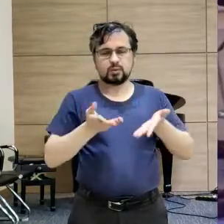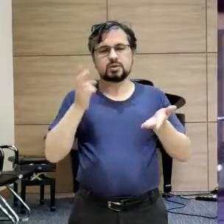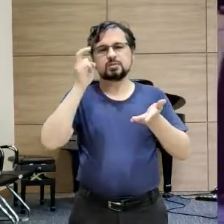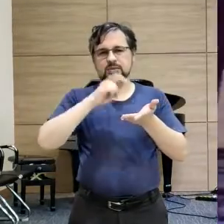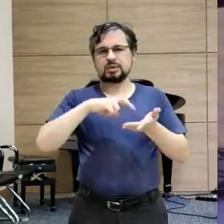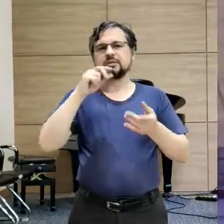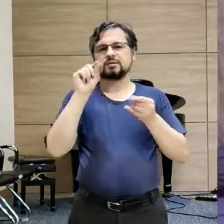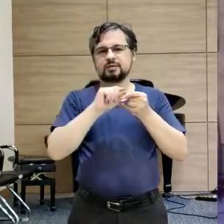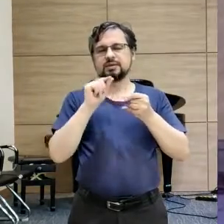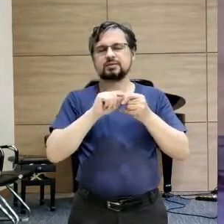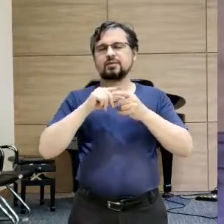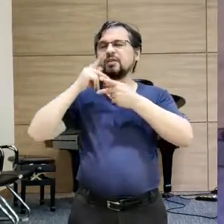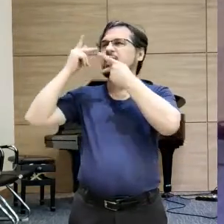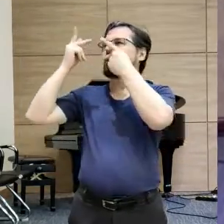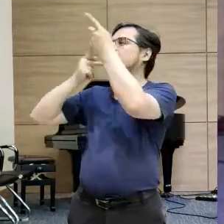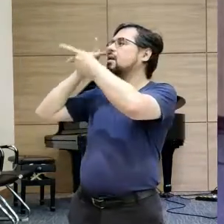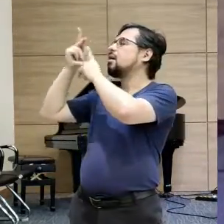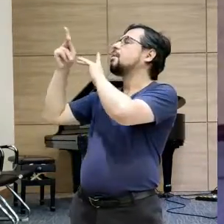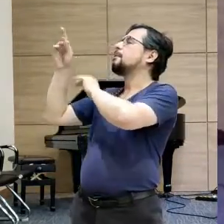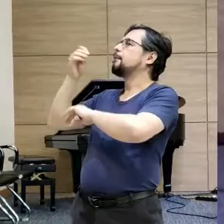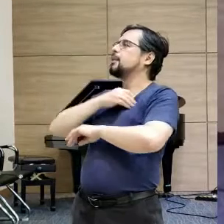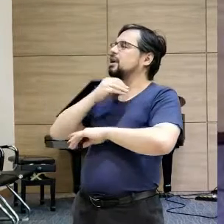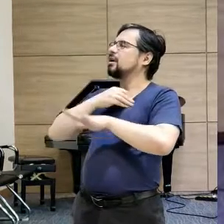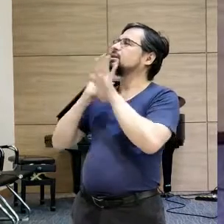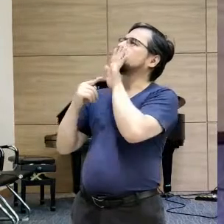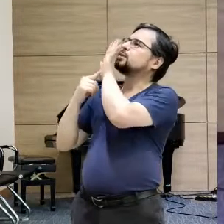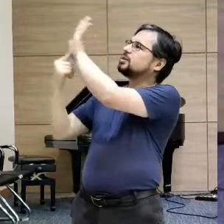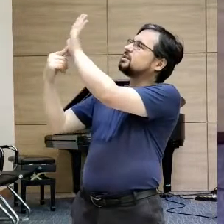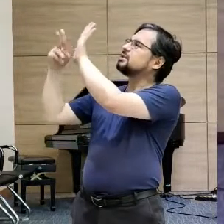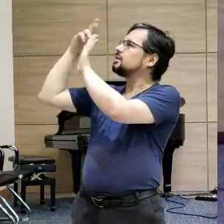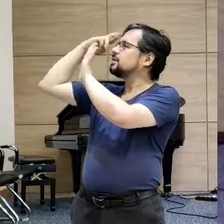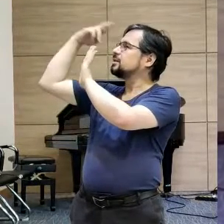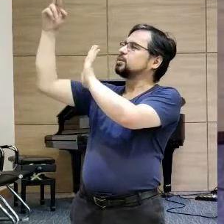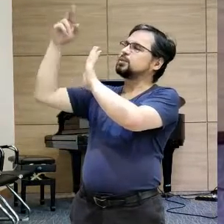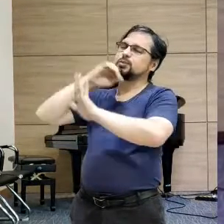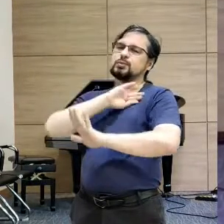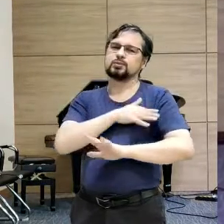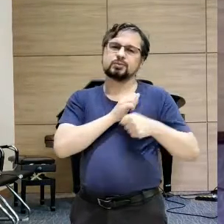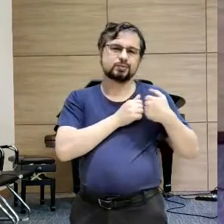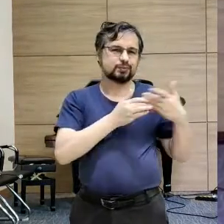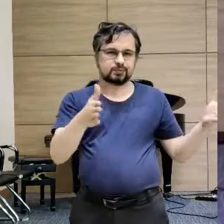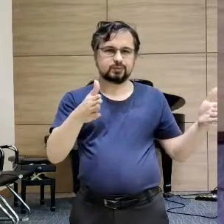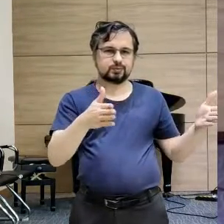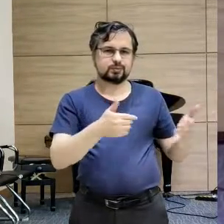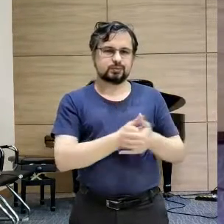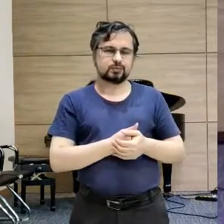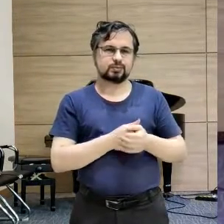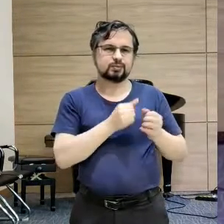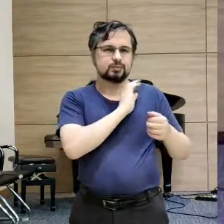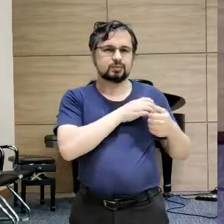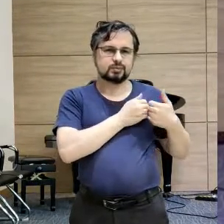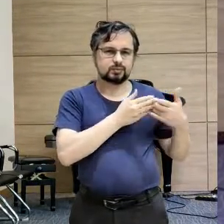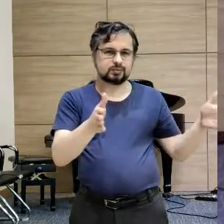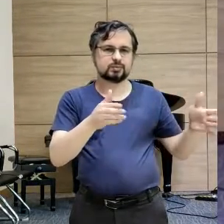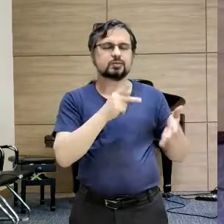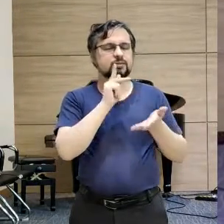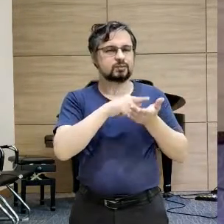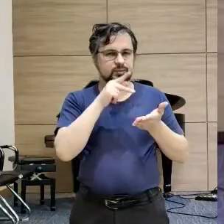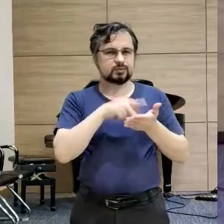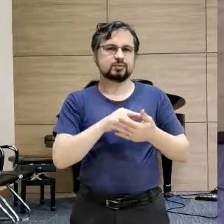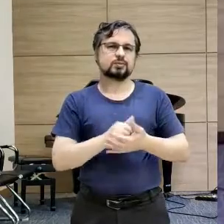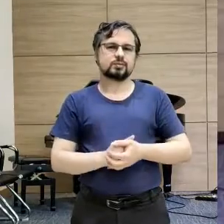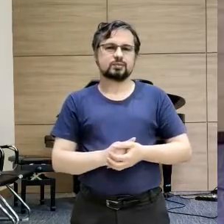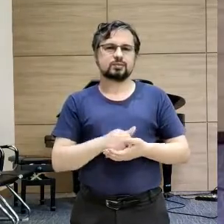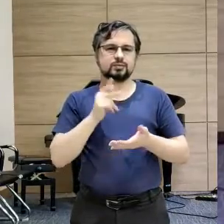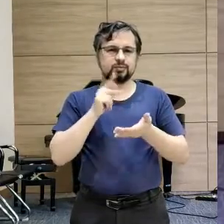isso, a confessar os seus pecados ao Senhor, a abrir o seu coração ao Senhor, abrir mesmo, de verdade,